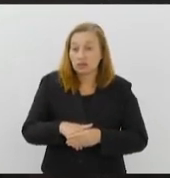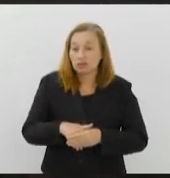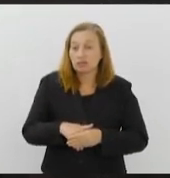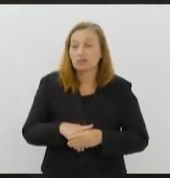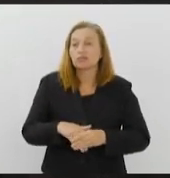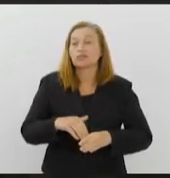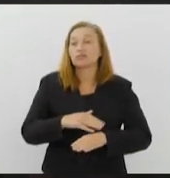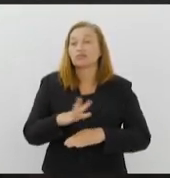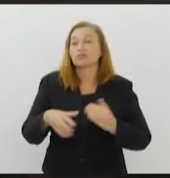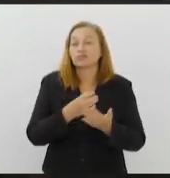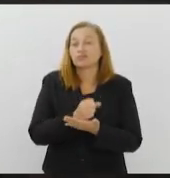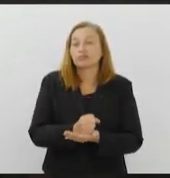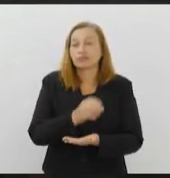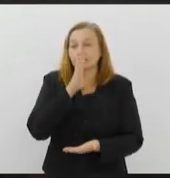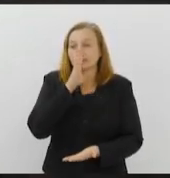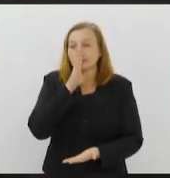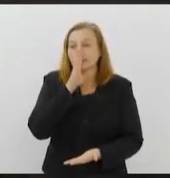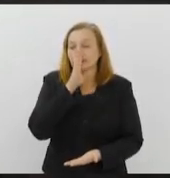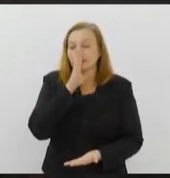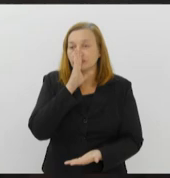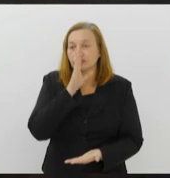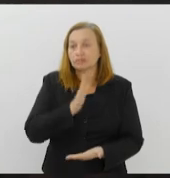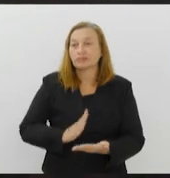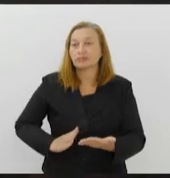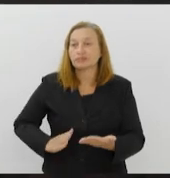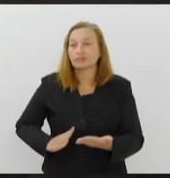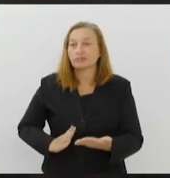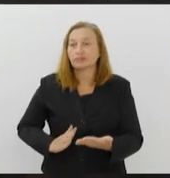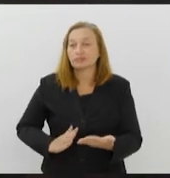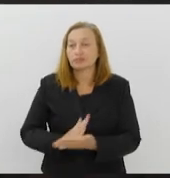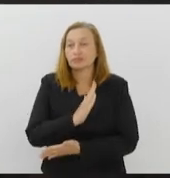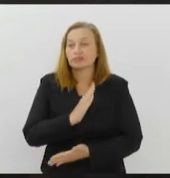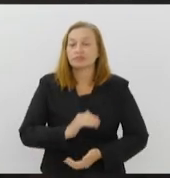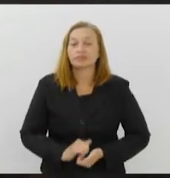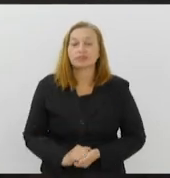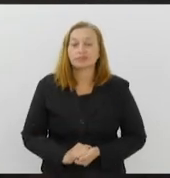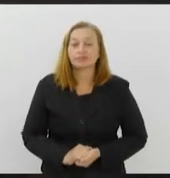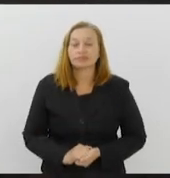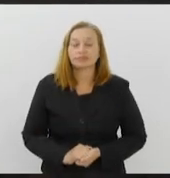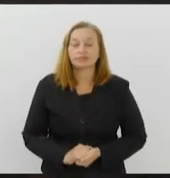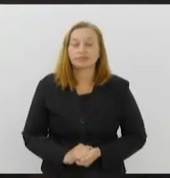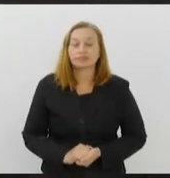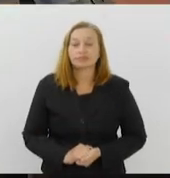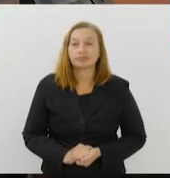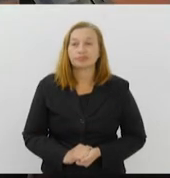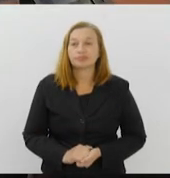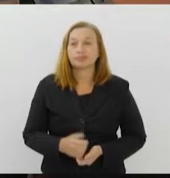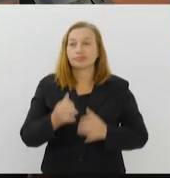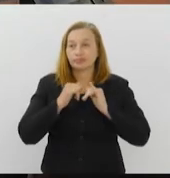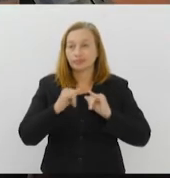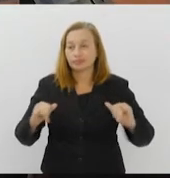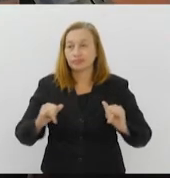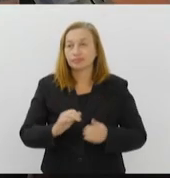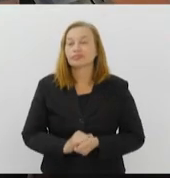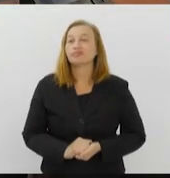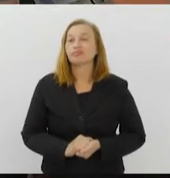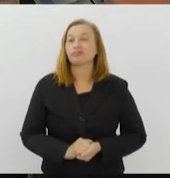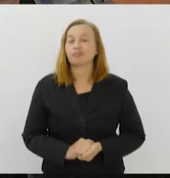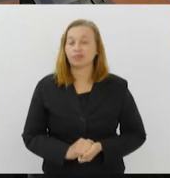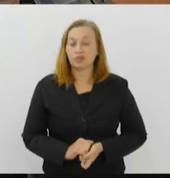votação, senhores que aprovam, permaneçam como estão, aprovado. Declaração, presidente. Anuncio.